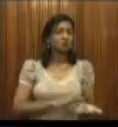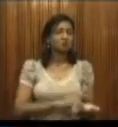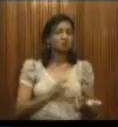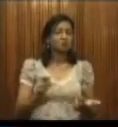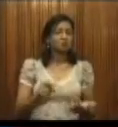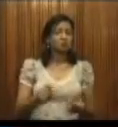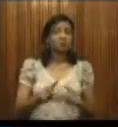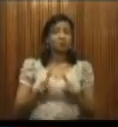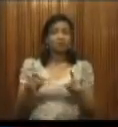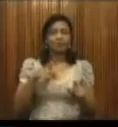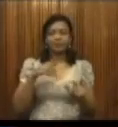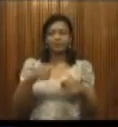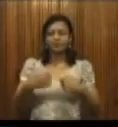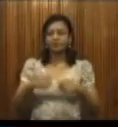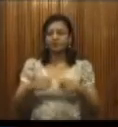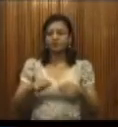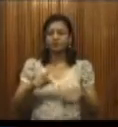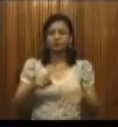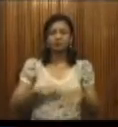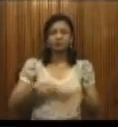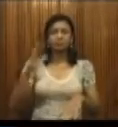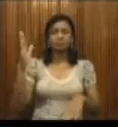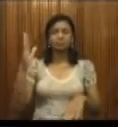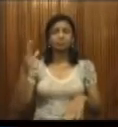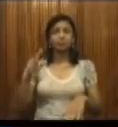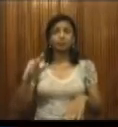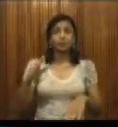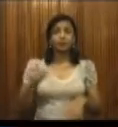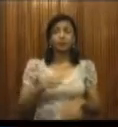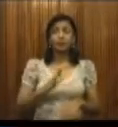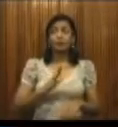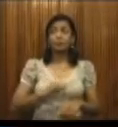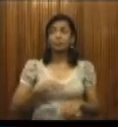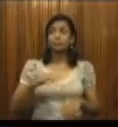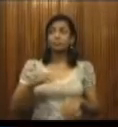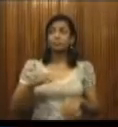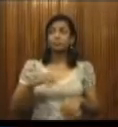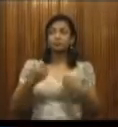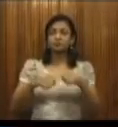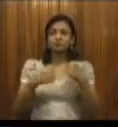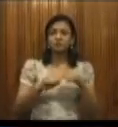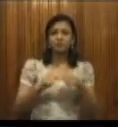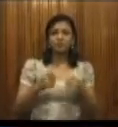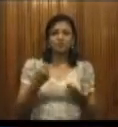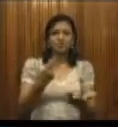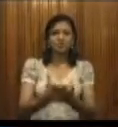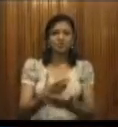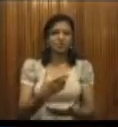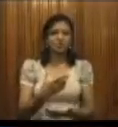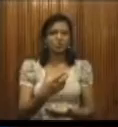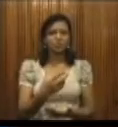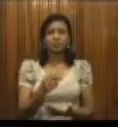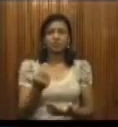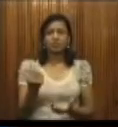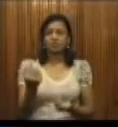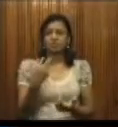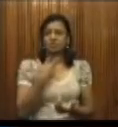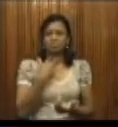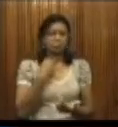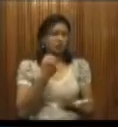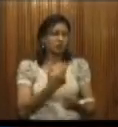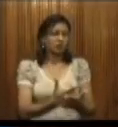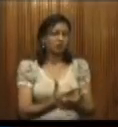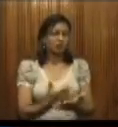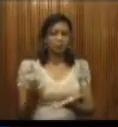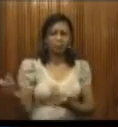maior. Necessidade essa que juventude não compra. Necessidade essa que dinheiro não compra. Necessidade essa que